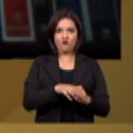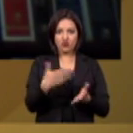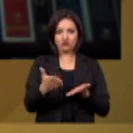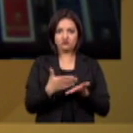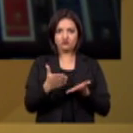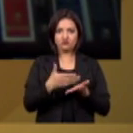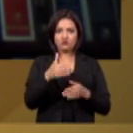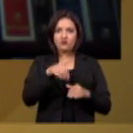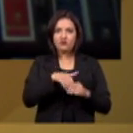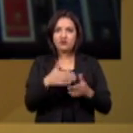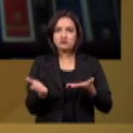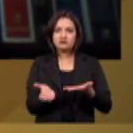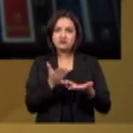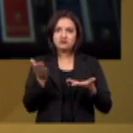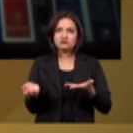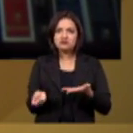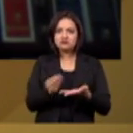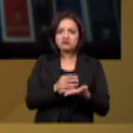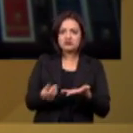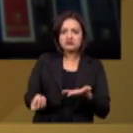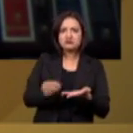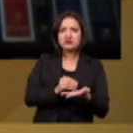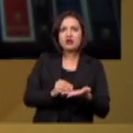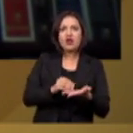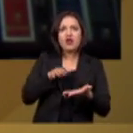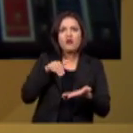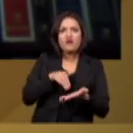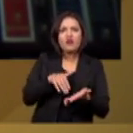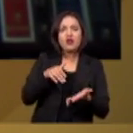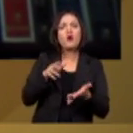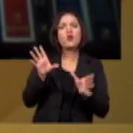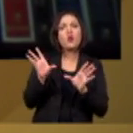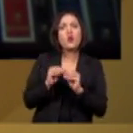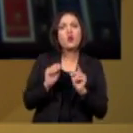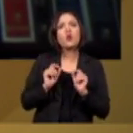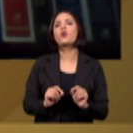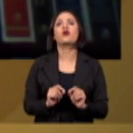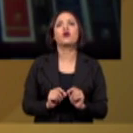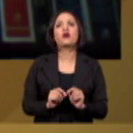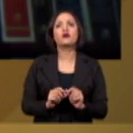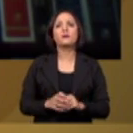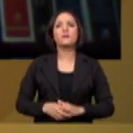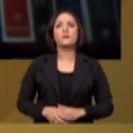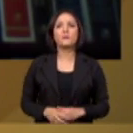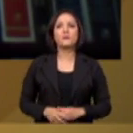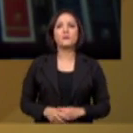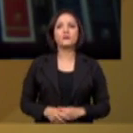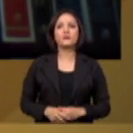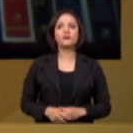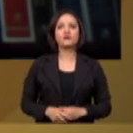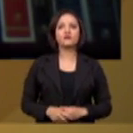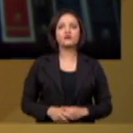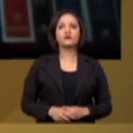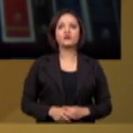ah mas faz dos sinais ainda gosta de um cuidado sentido daqui